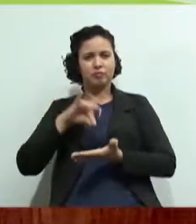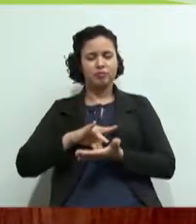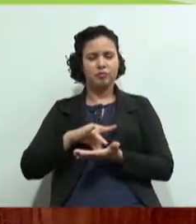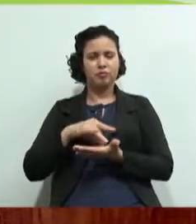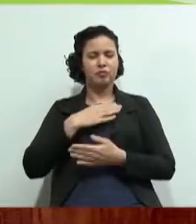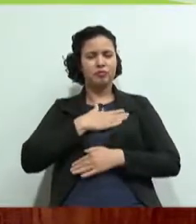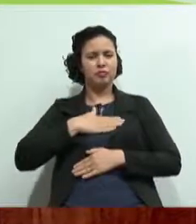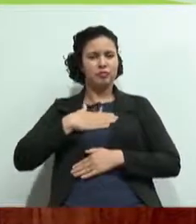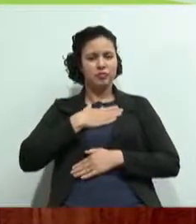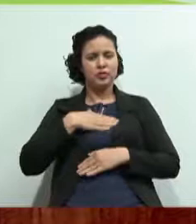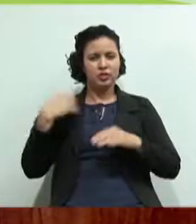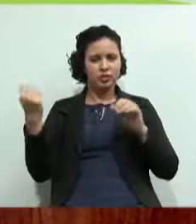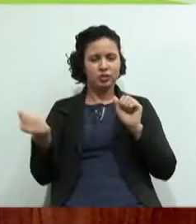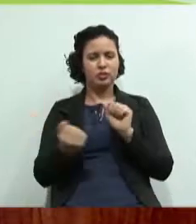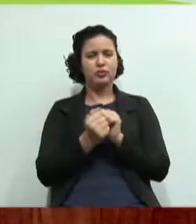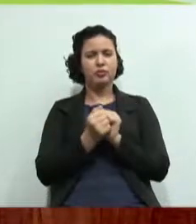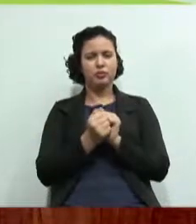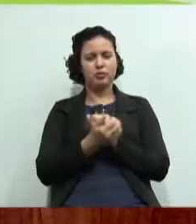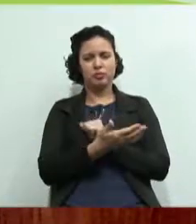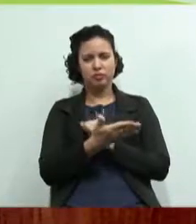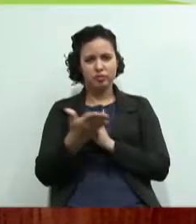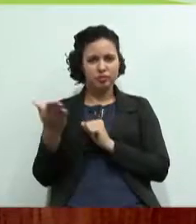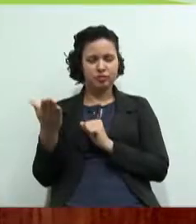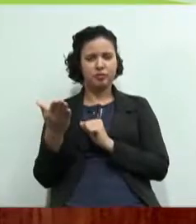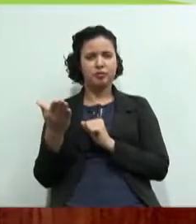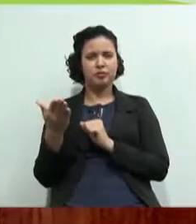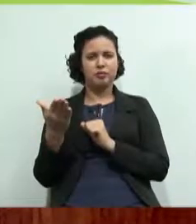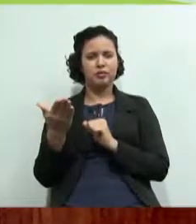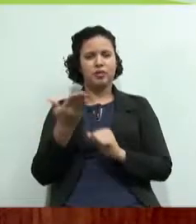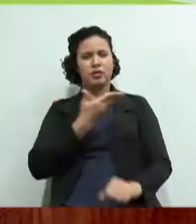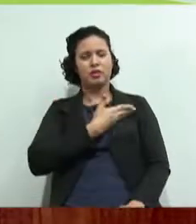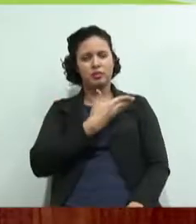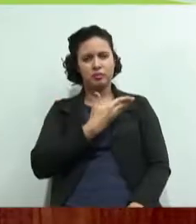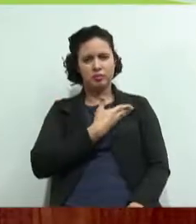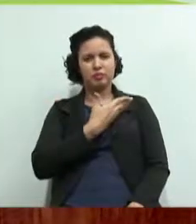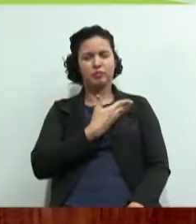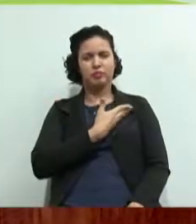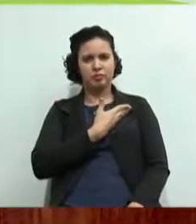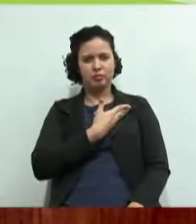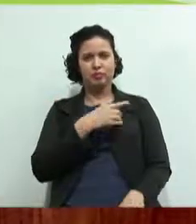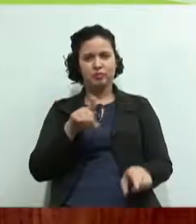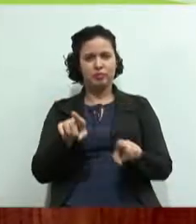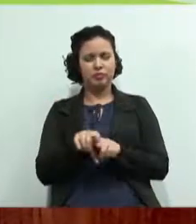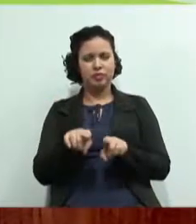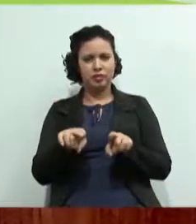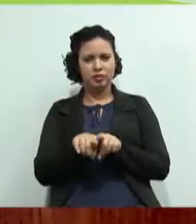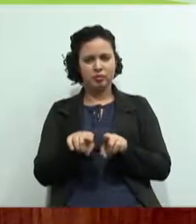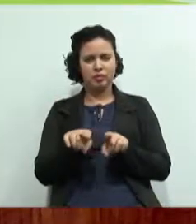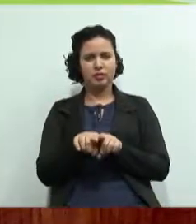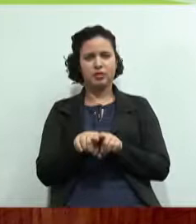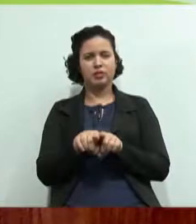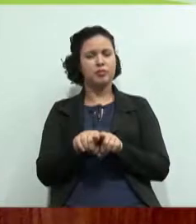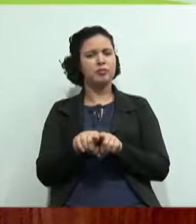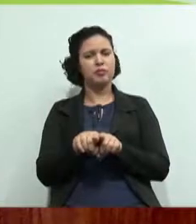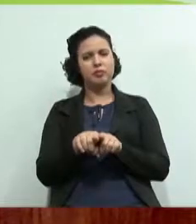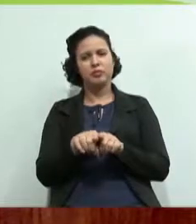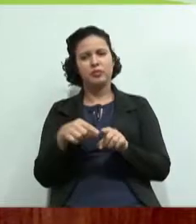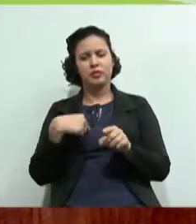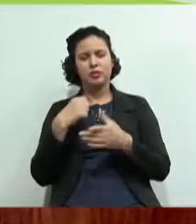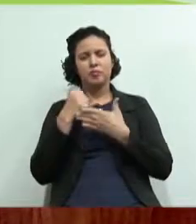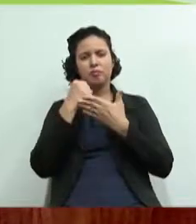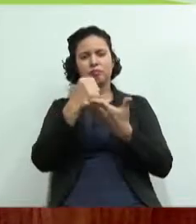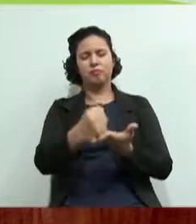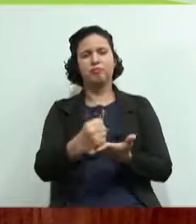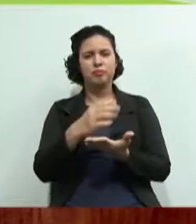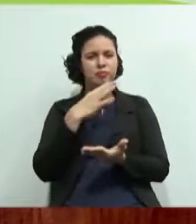uma honra poder estar aqui junto com o nosso colega Alberto, com essa oportunidade de levar o conhecimento